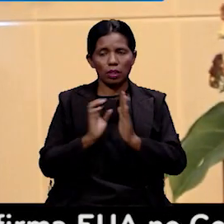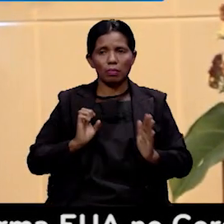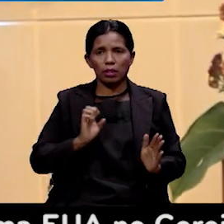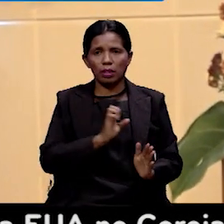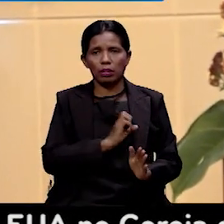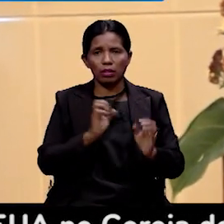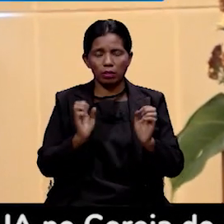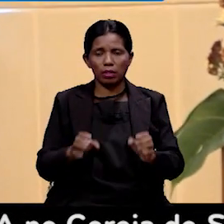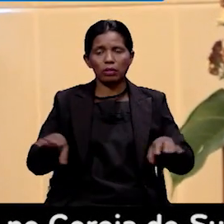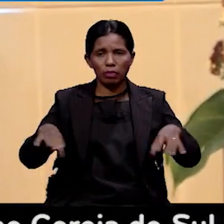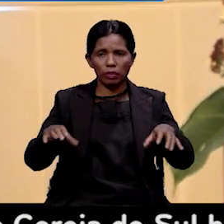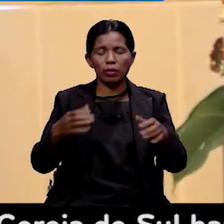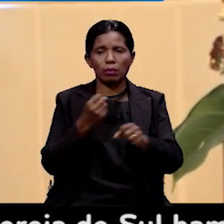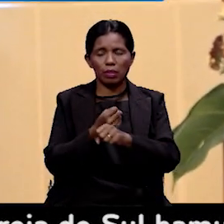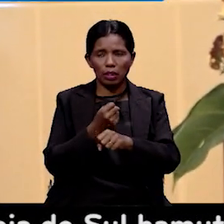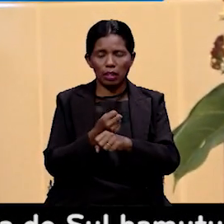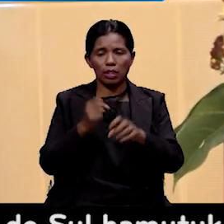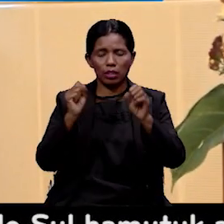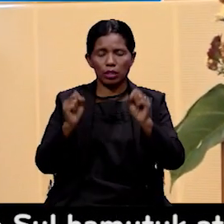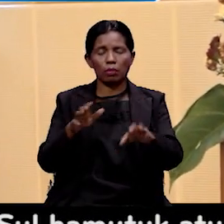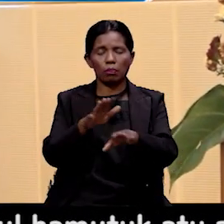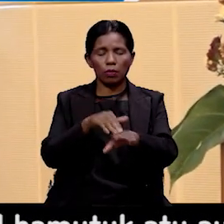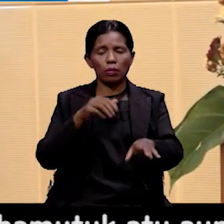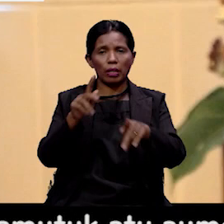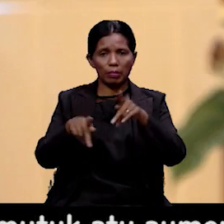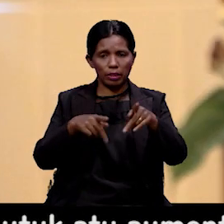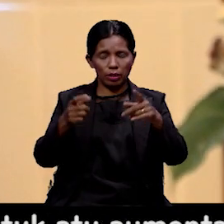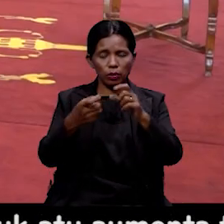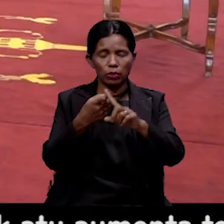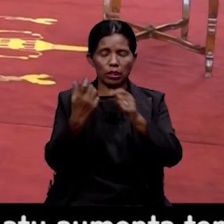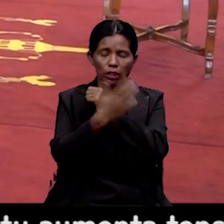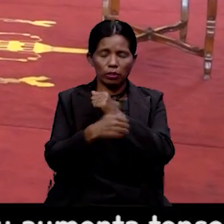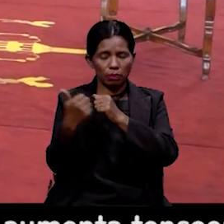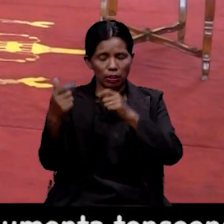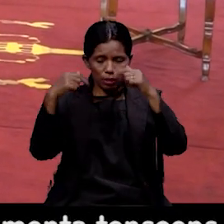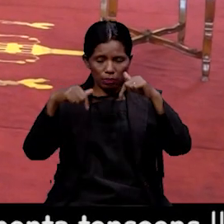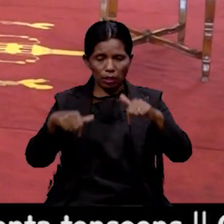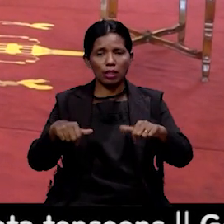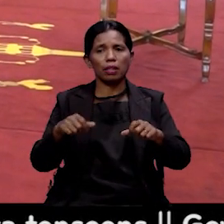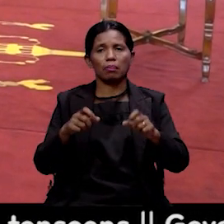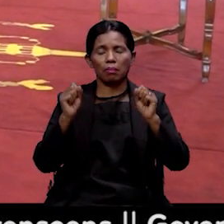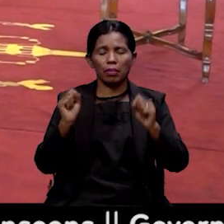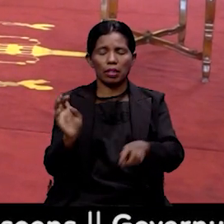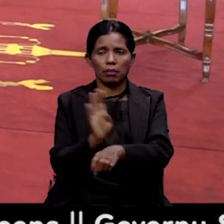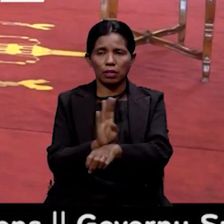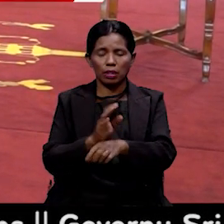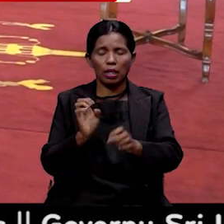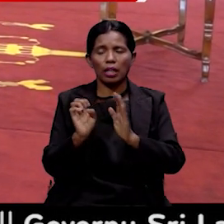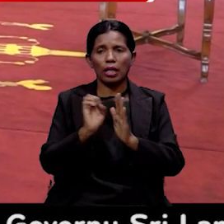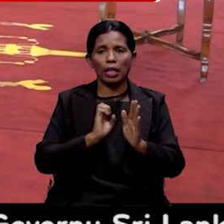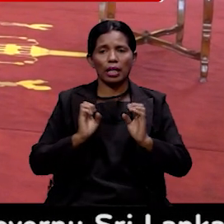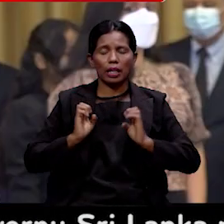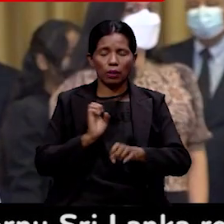atu serviço makas, o de dar investor Sira mai Timor-Leste, no nebele habura se economia railaran, no mo serviço ba interesse